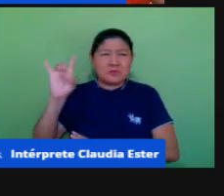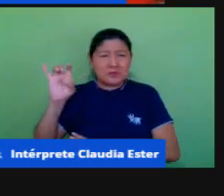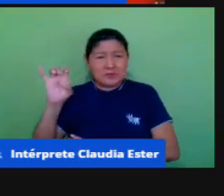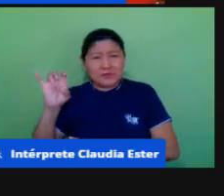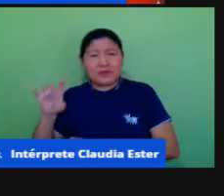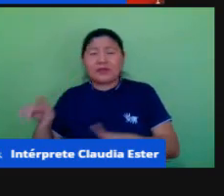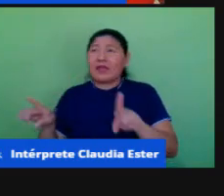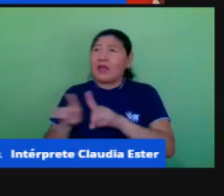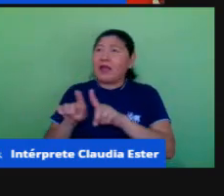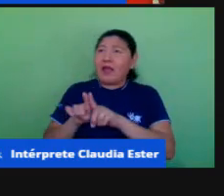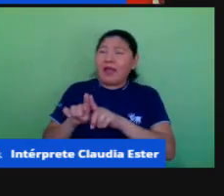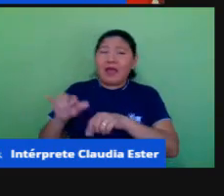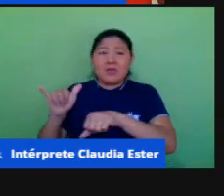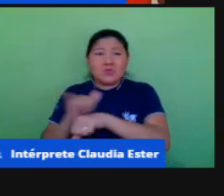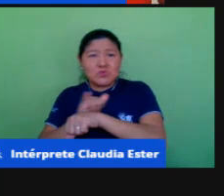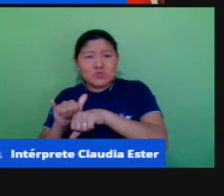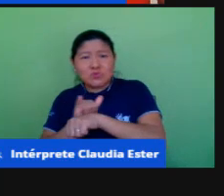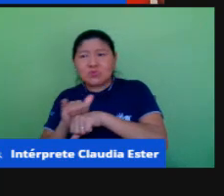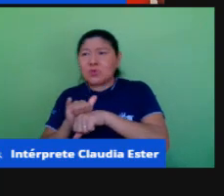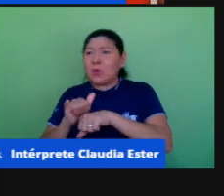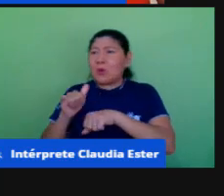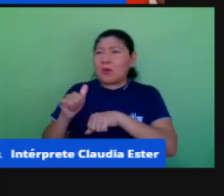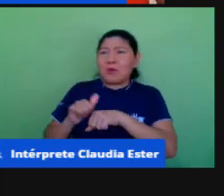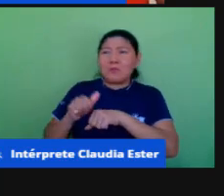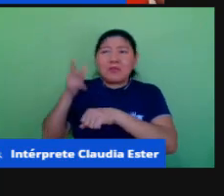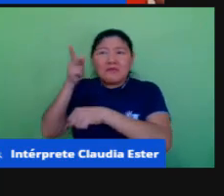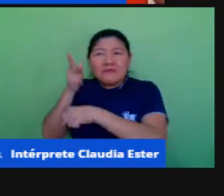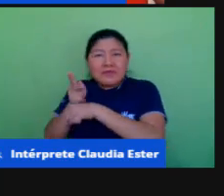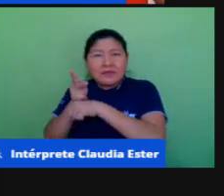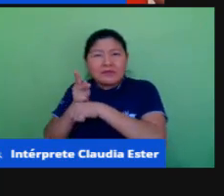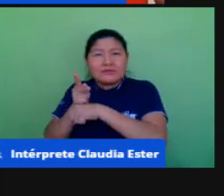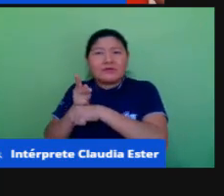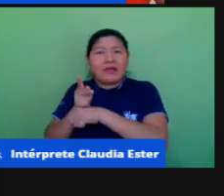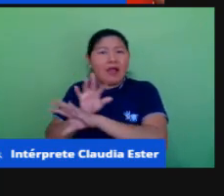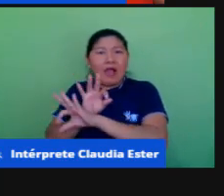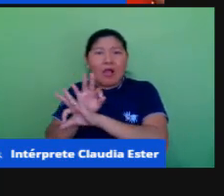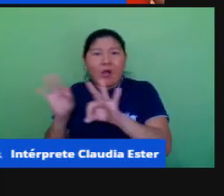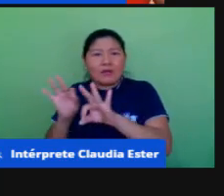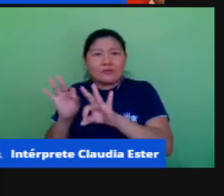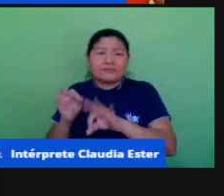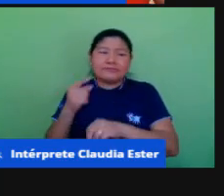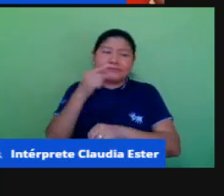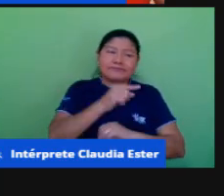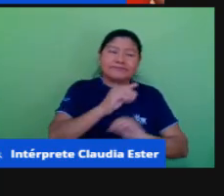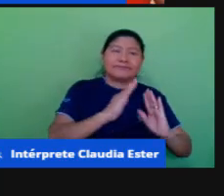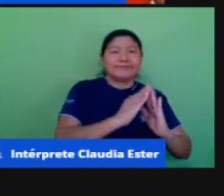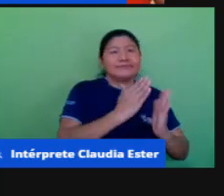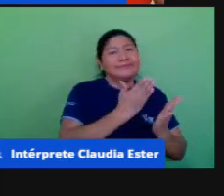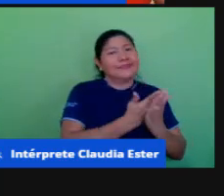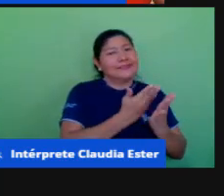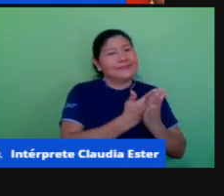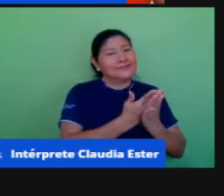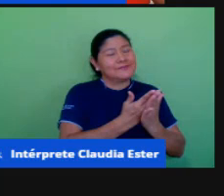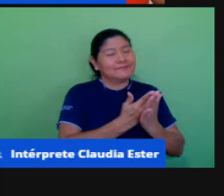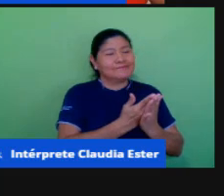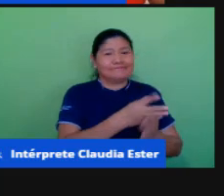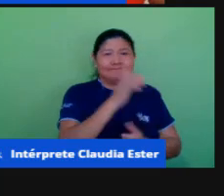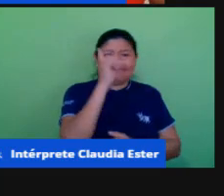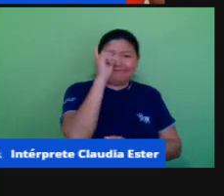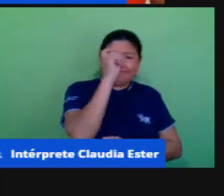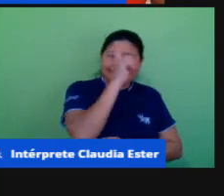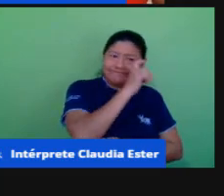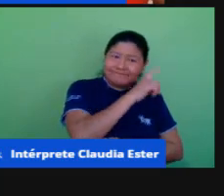o entretenimento. Mas quando você fala dessa tecnologia, do uso da tecnologia para a educação,